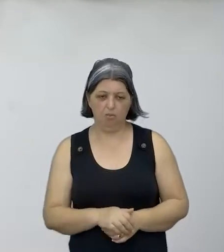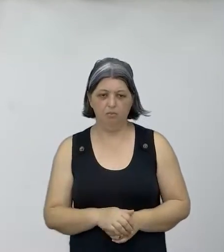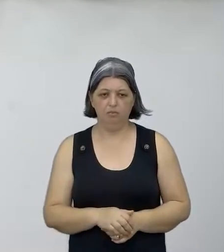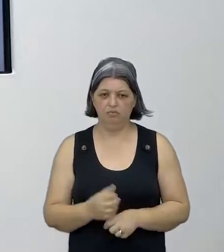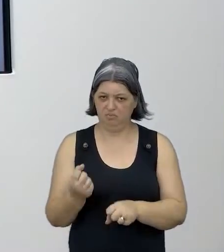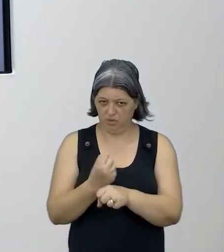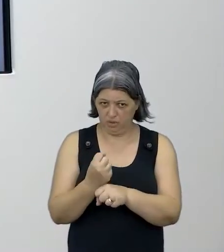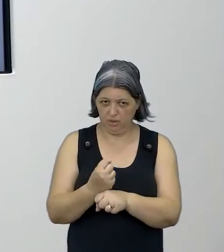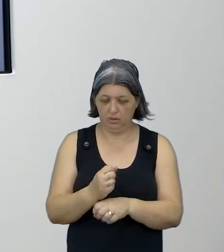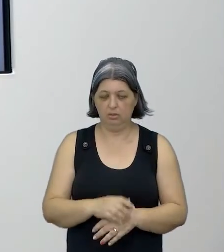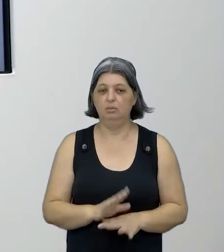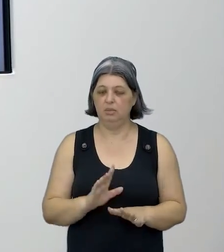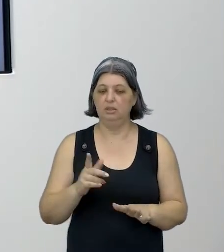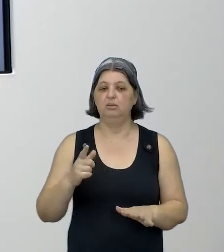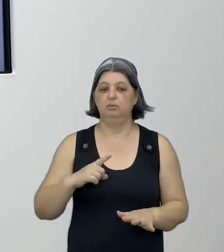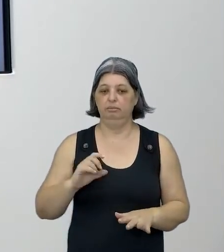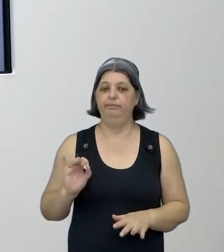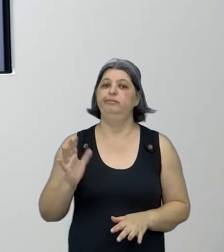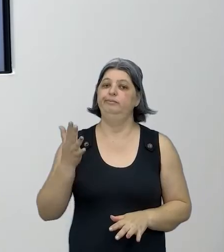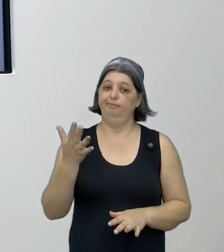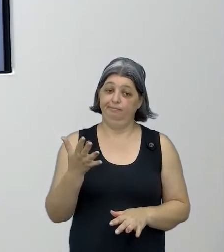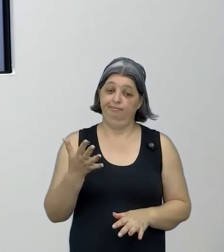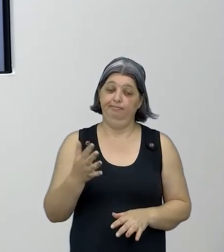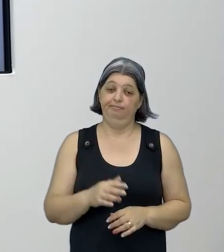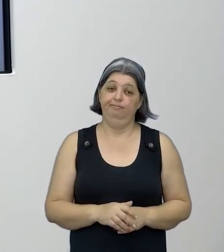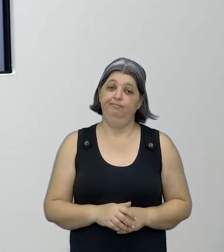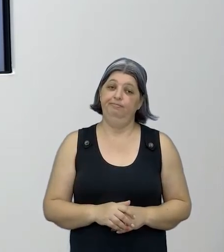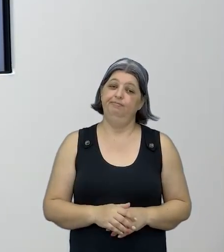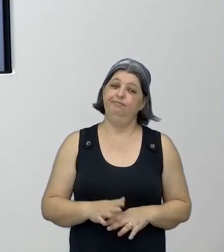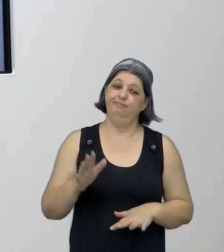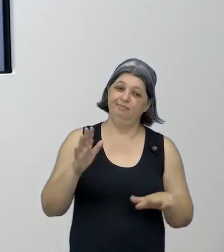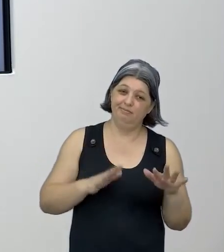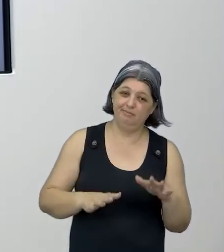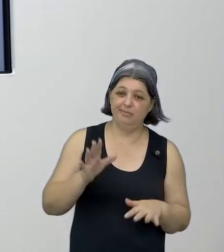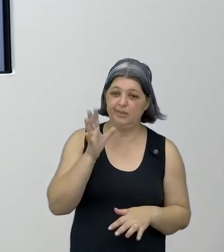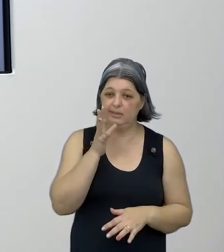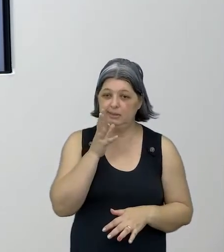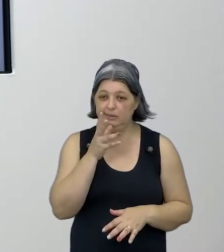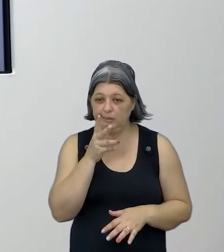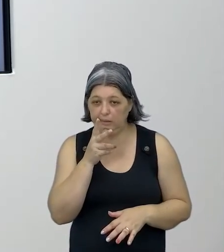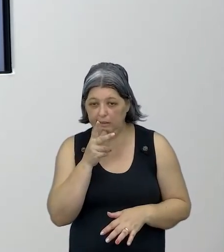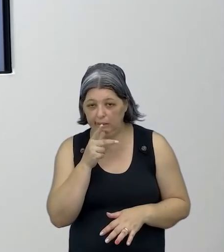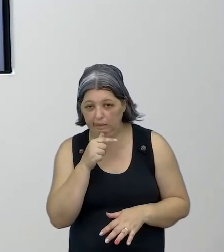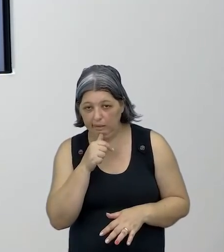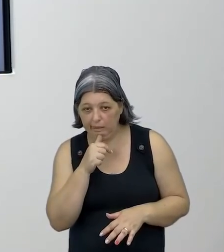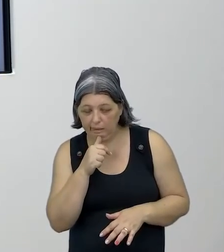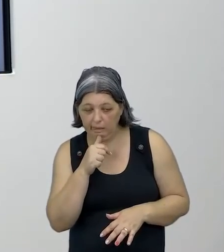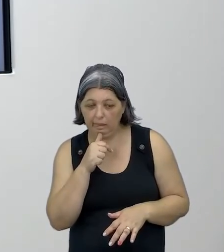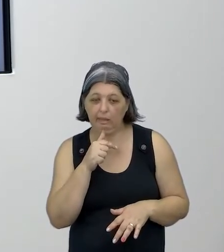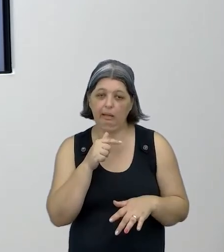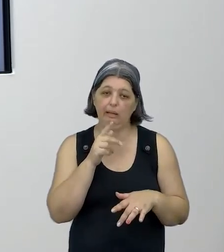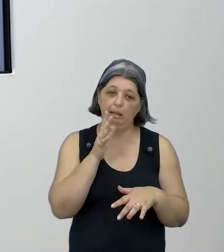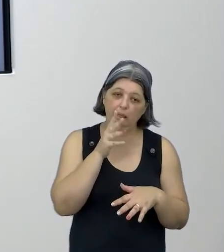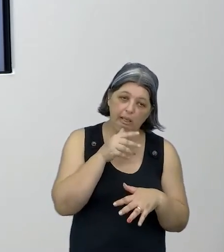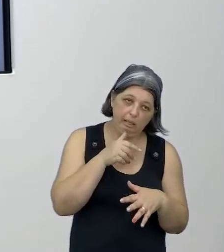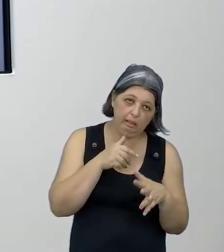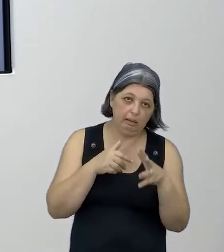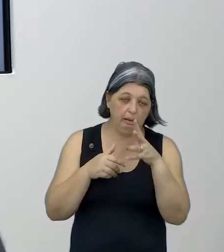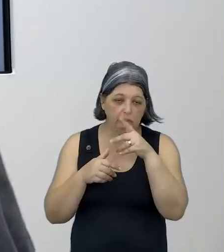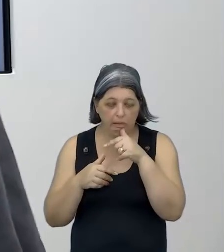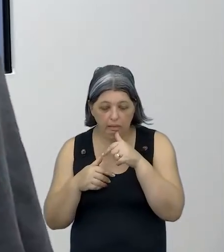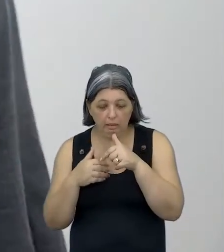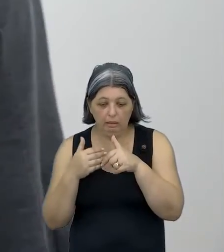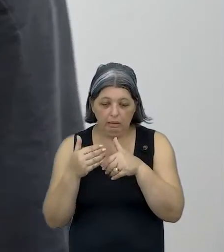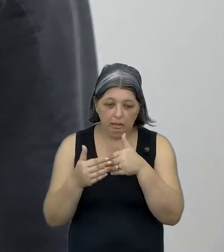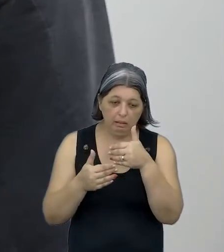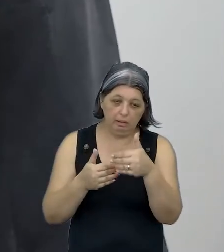já rolaram algumas coisas que meio caranguejo. Você dá um passo para frente e acaba dando dois para trás, mas a gente vai ver